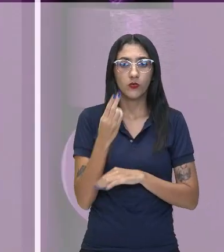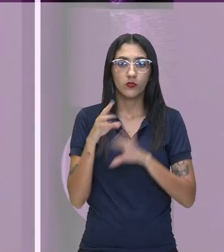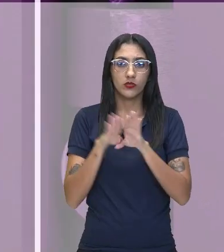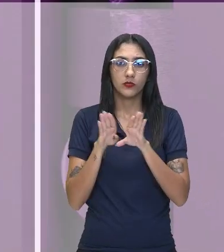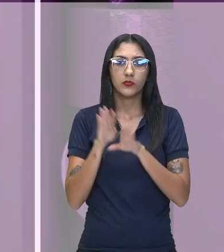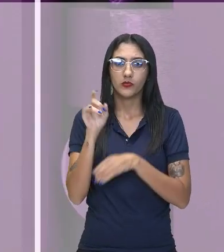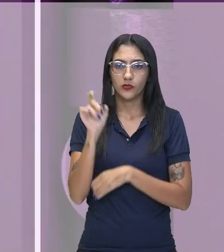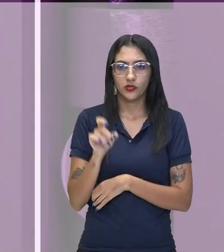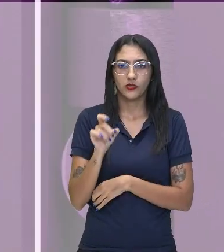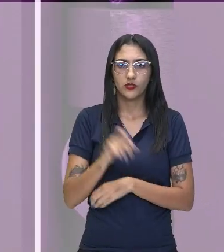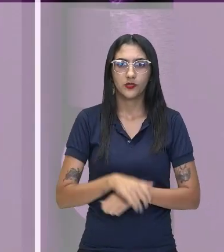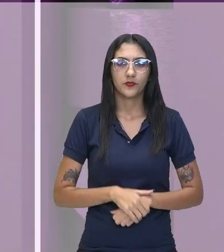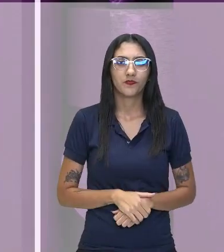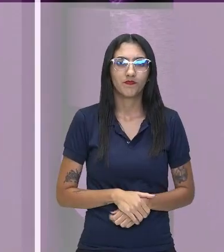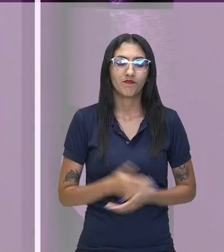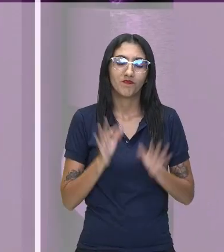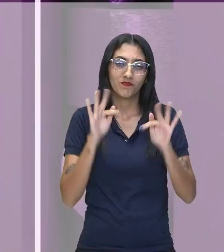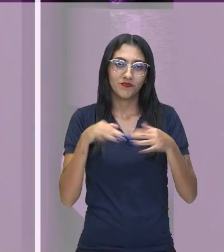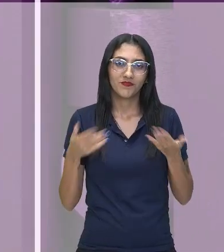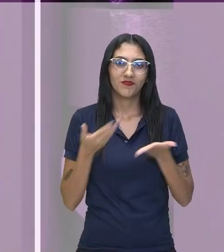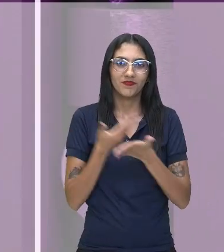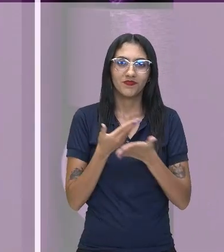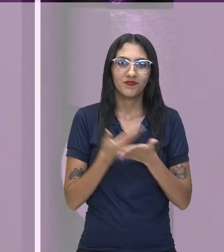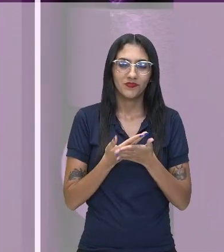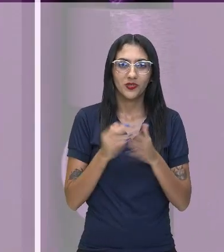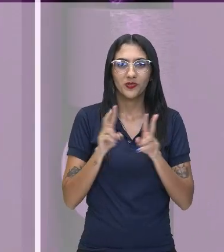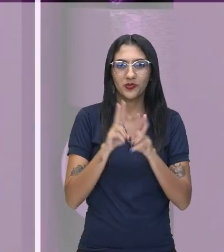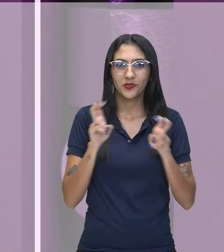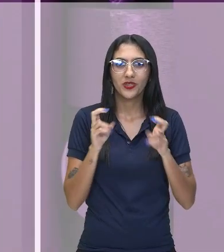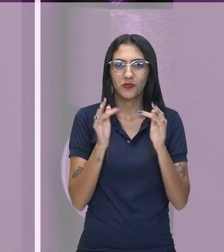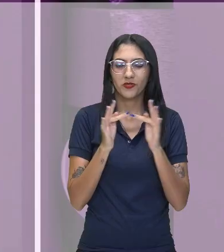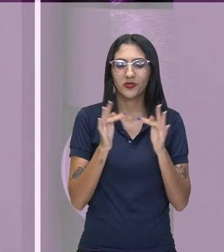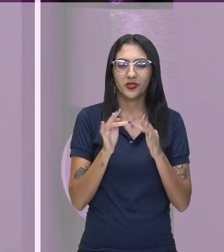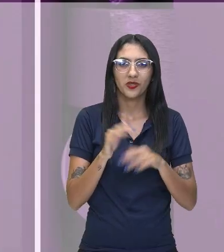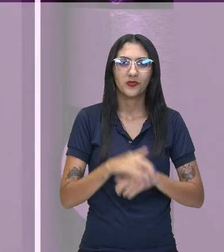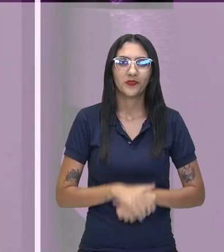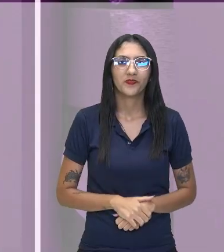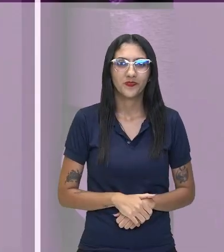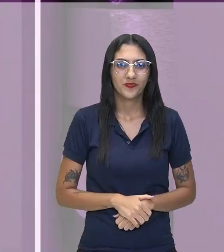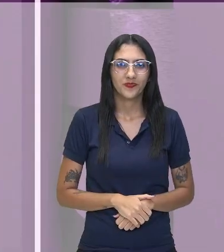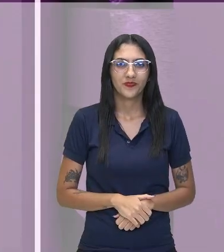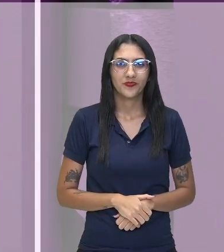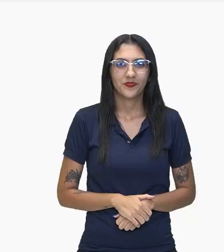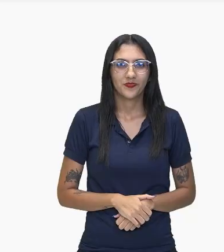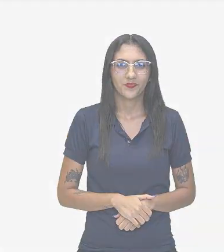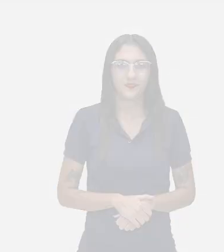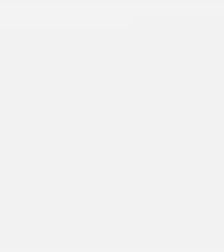x, tá certo? E essa foi a nossa aula sobre os zeros da função quadrática.